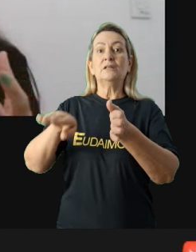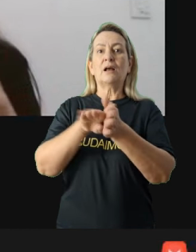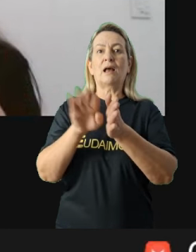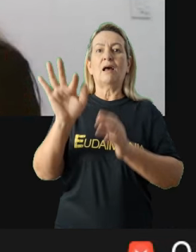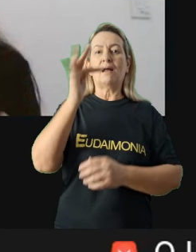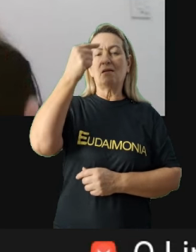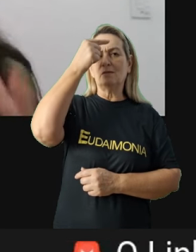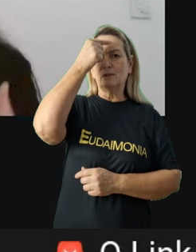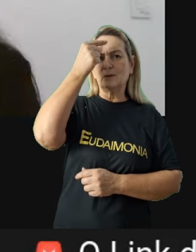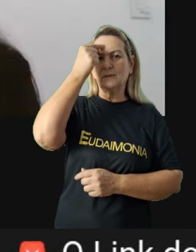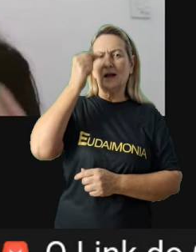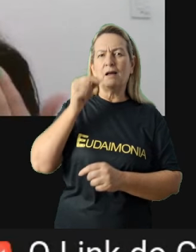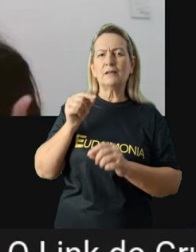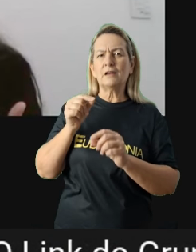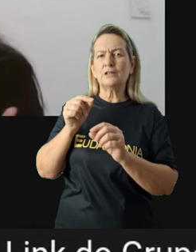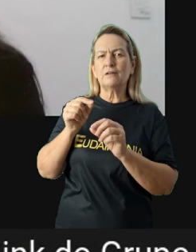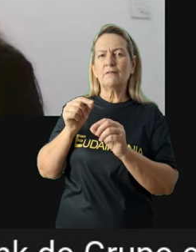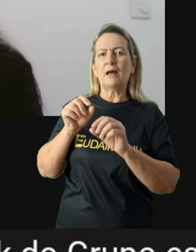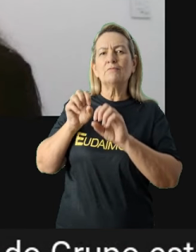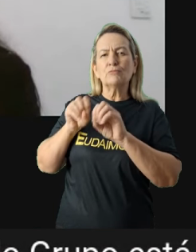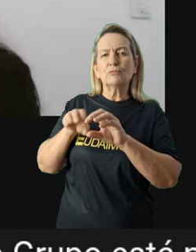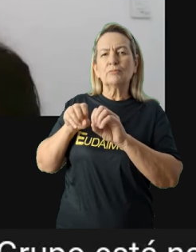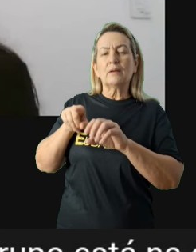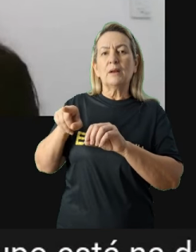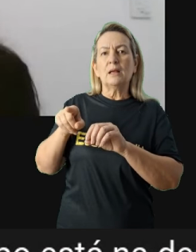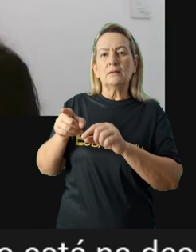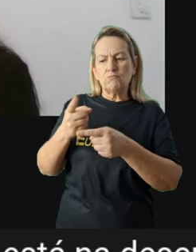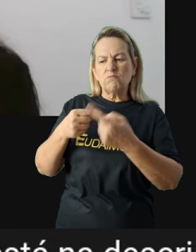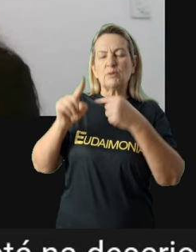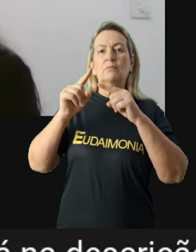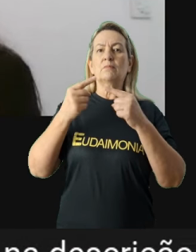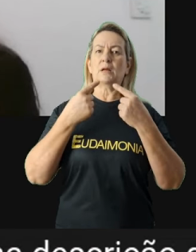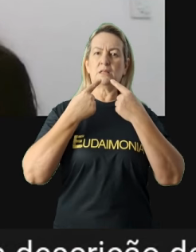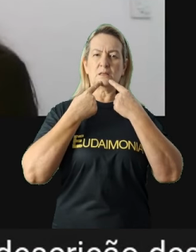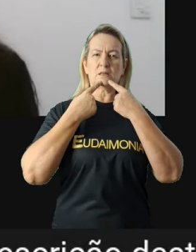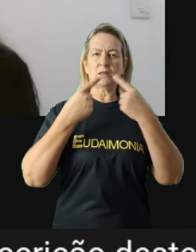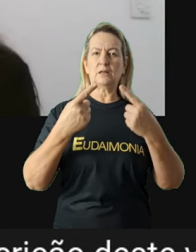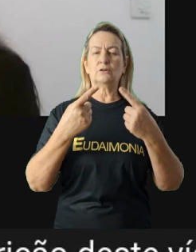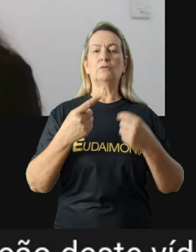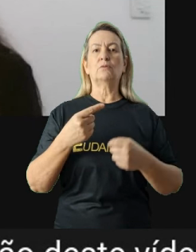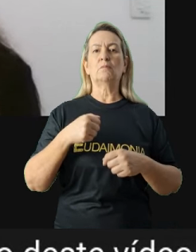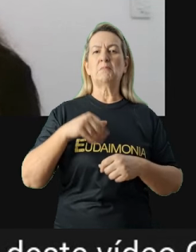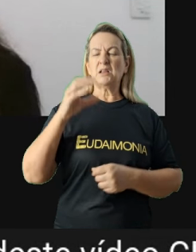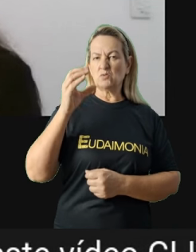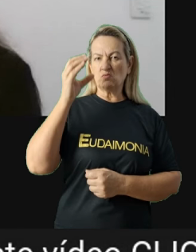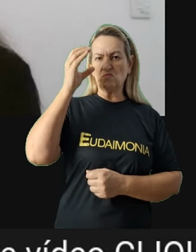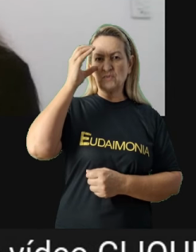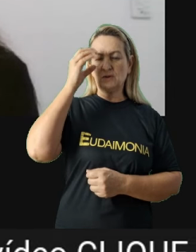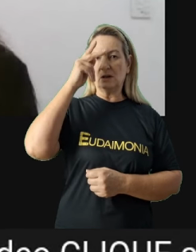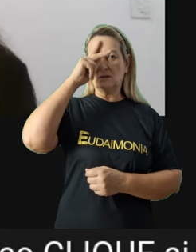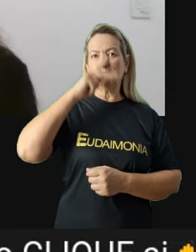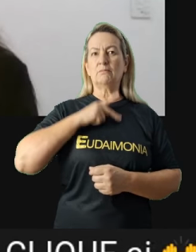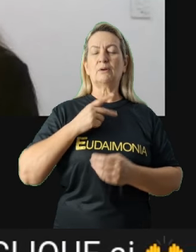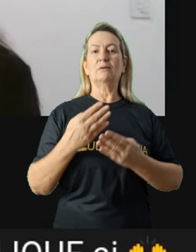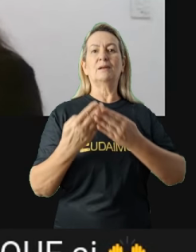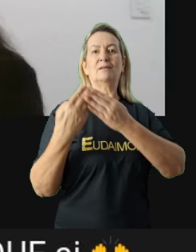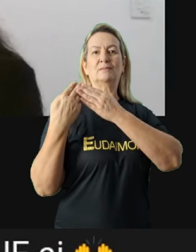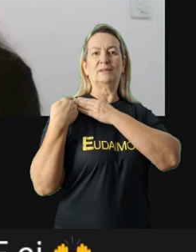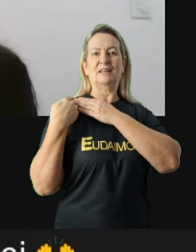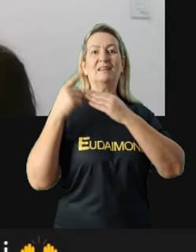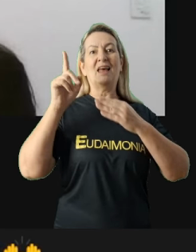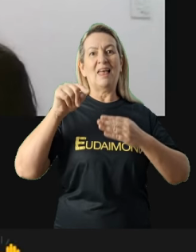vai chegar para nós vamos lapidar e vamos melhorar esse processo e vamos colocar um profissional mais crítico, mais consciente das suas responsabilidades lá